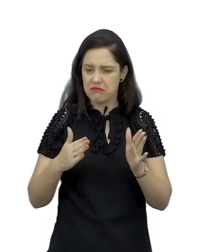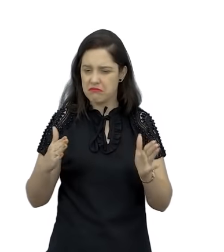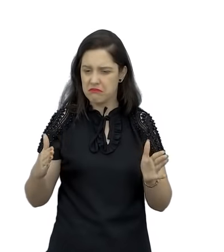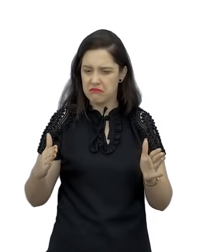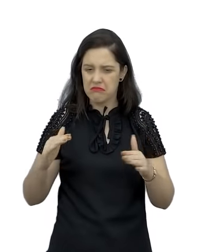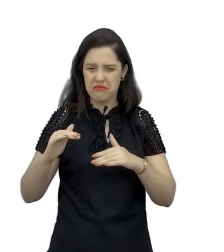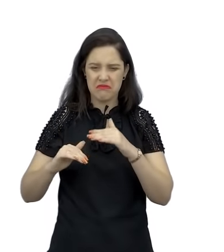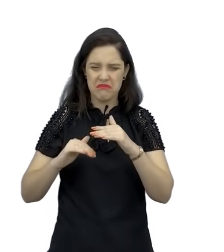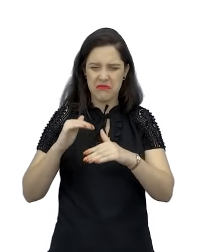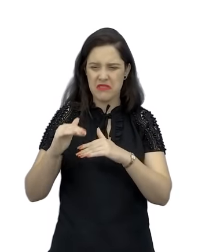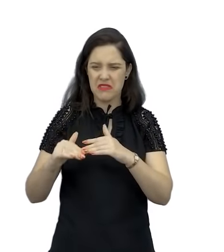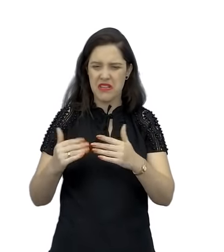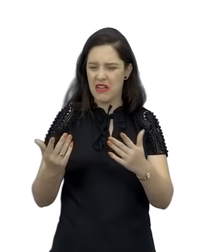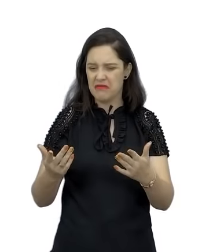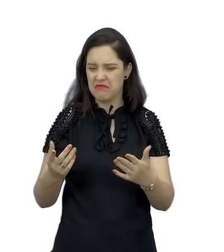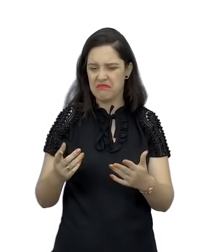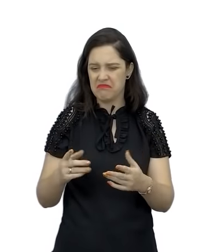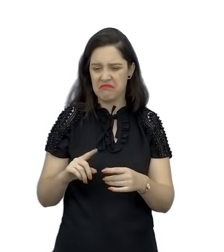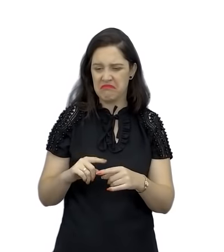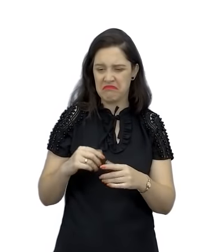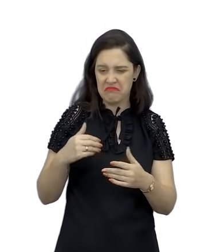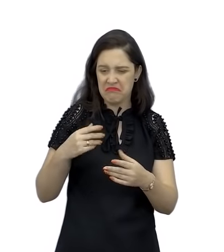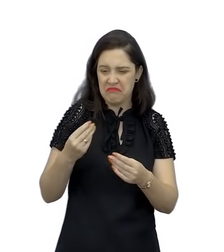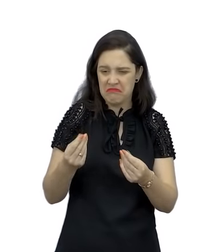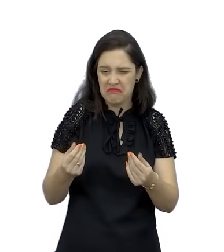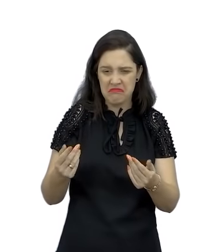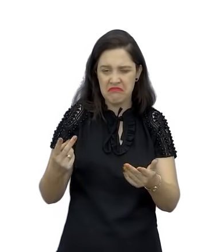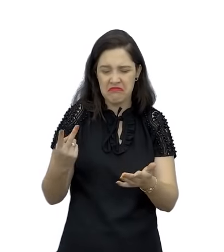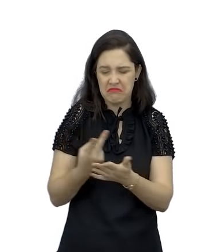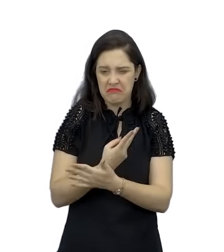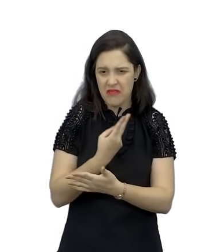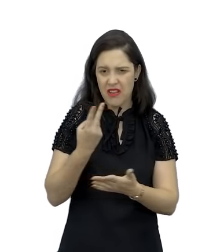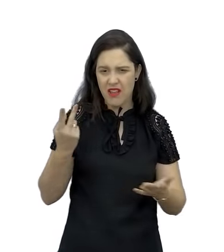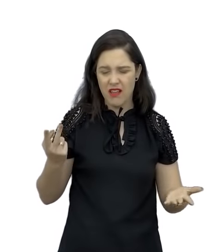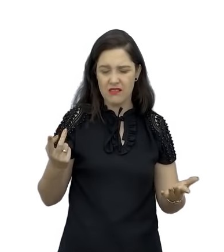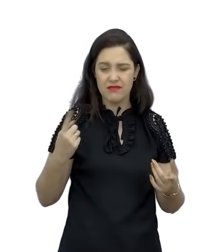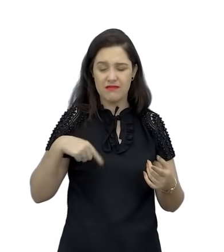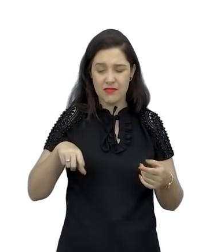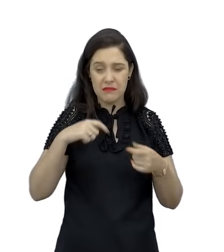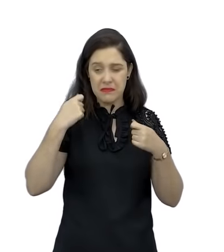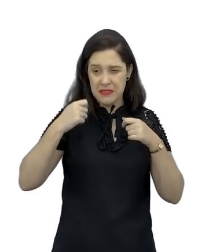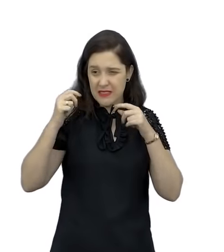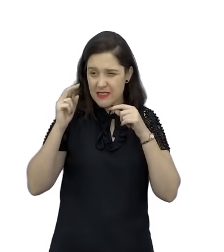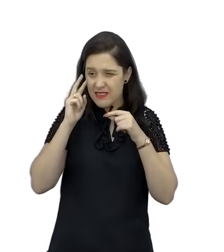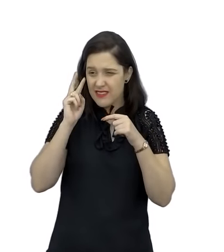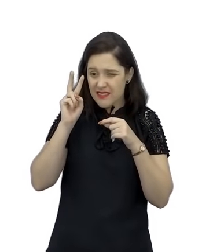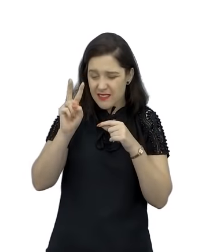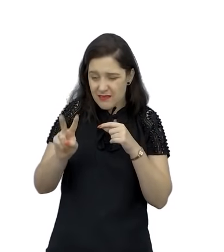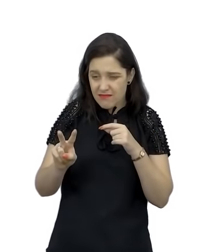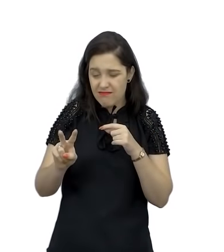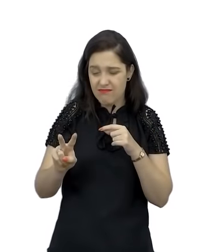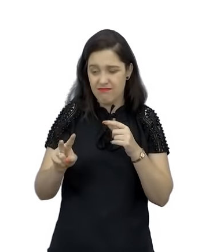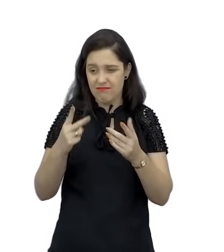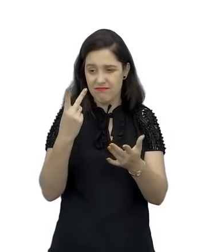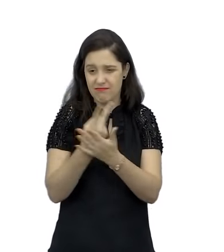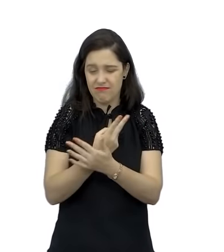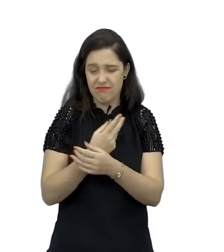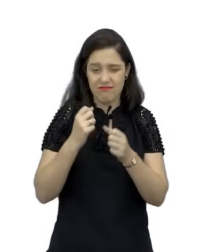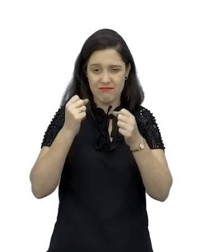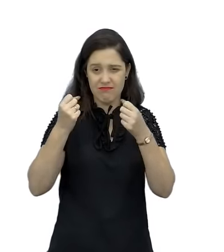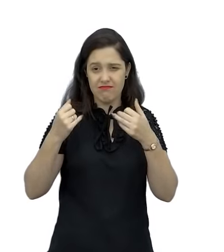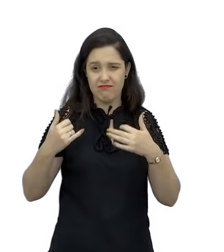está desenvolvendo, erra em alguma coisa, mas a gente precisa olhar para esse erro, né? O erro é bom para a